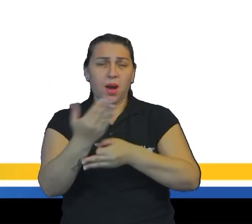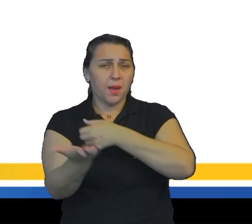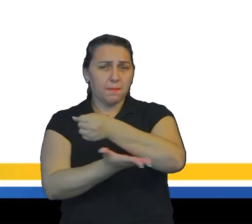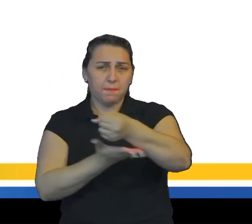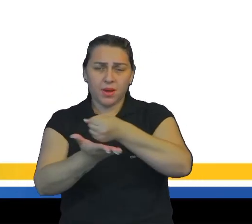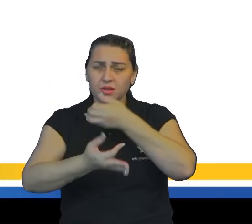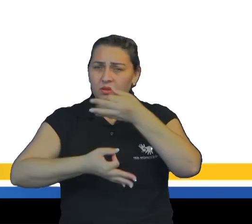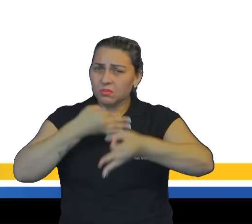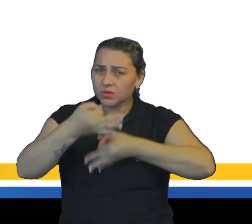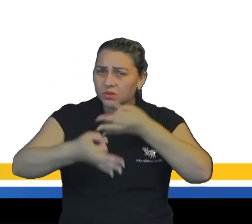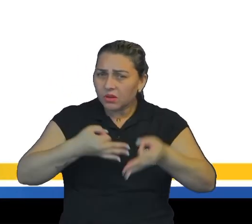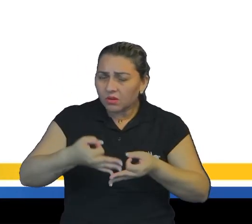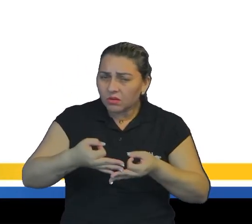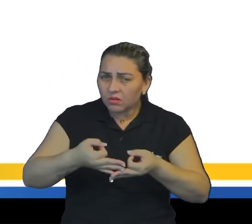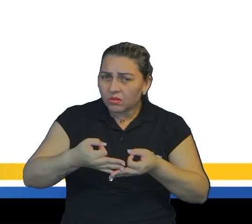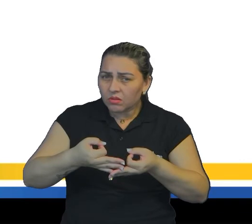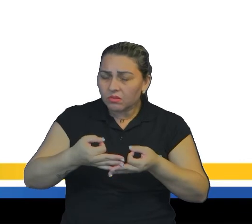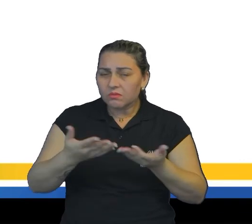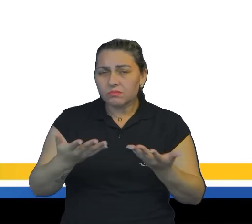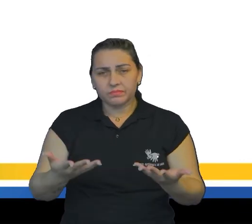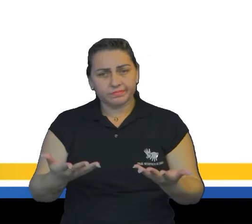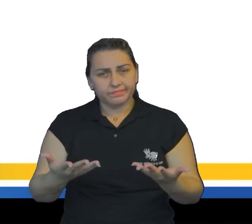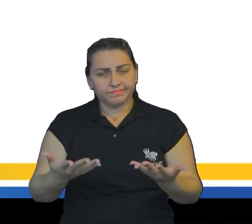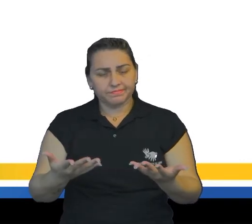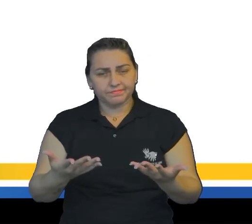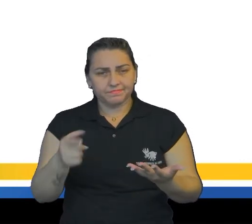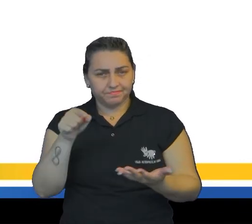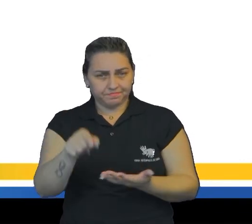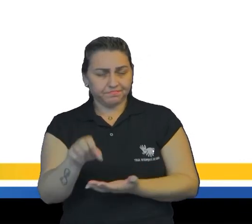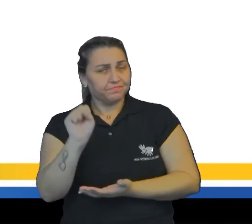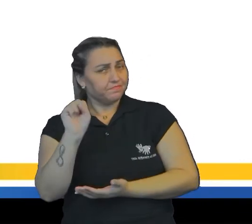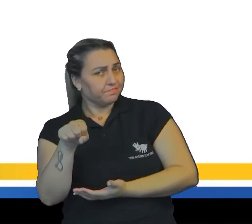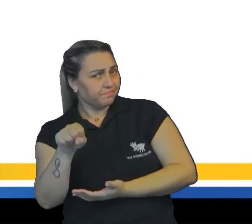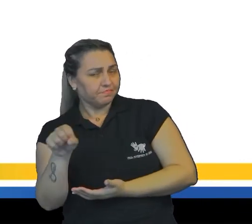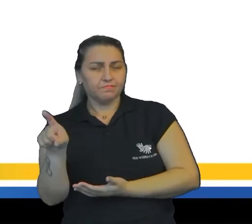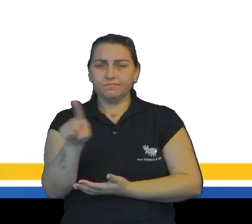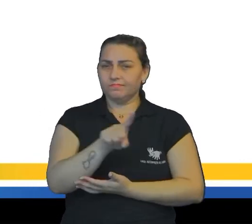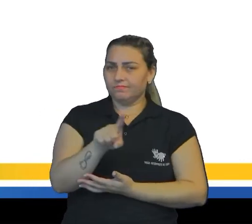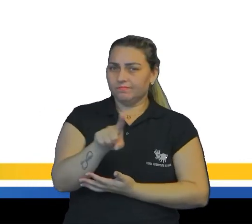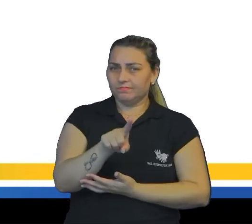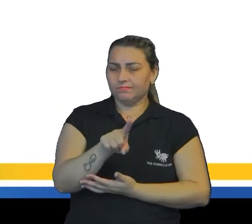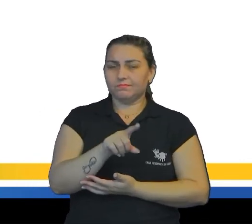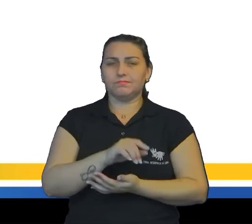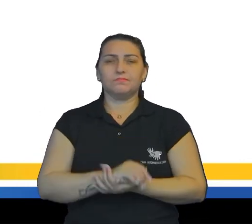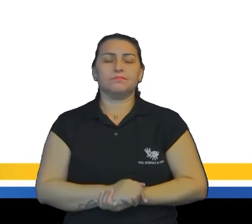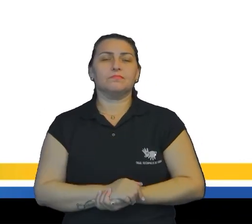fundamentar a opinião? E aí, pessoal, você acha que sim ou que não?